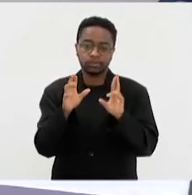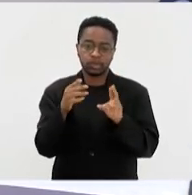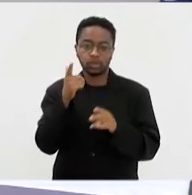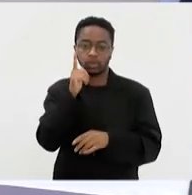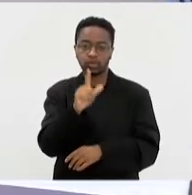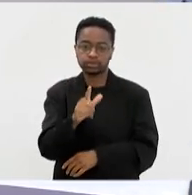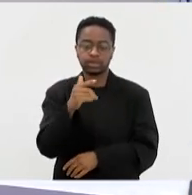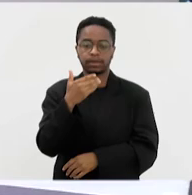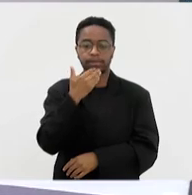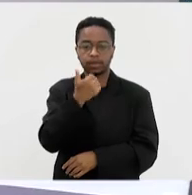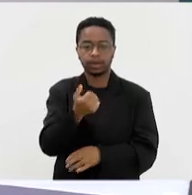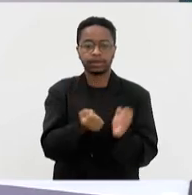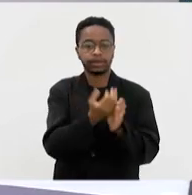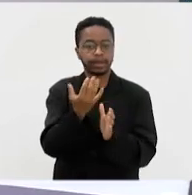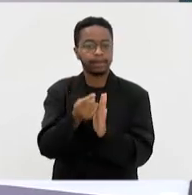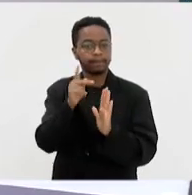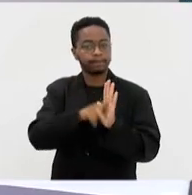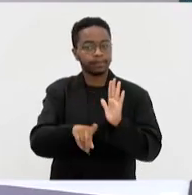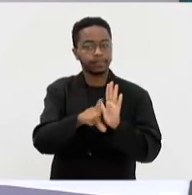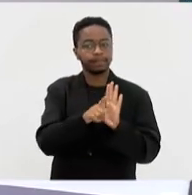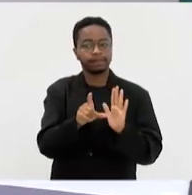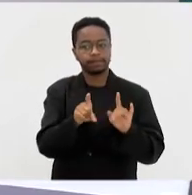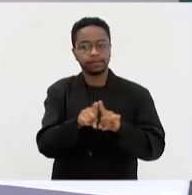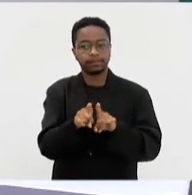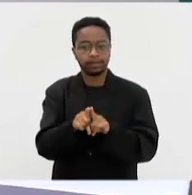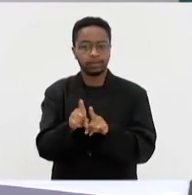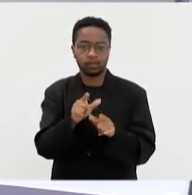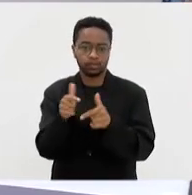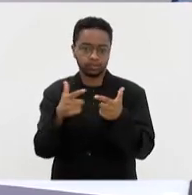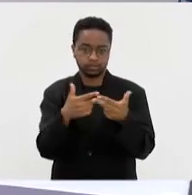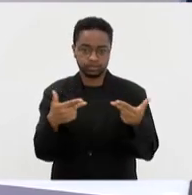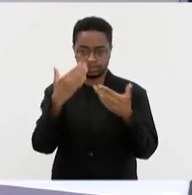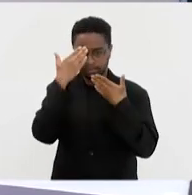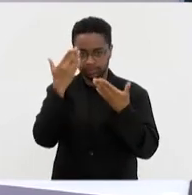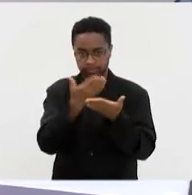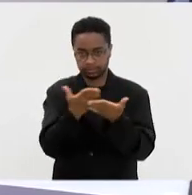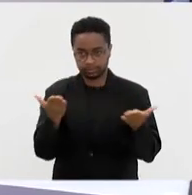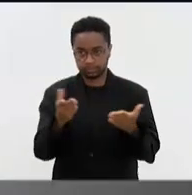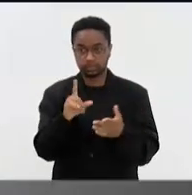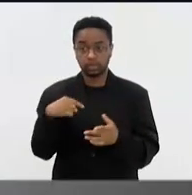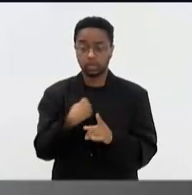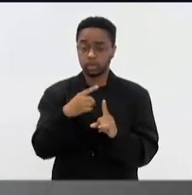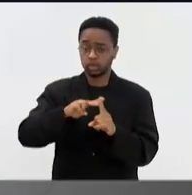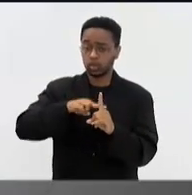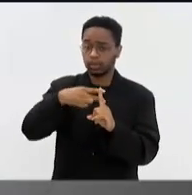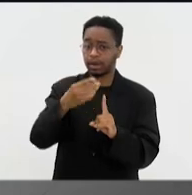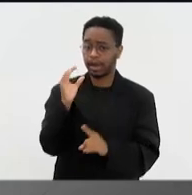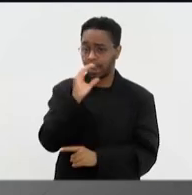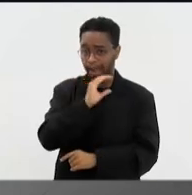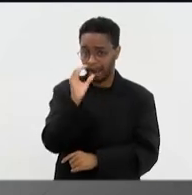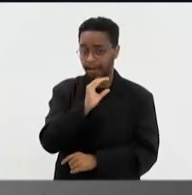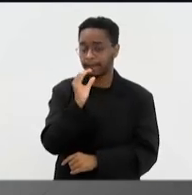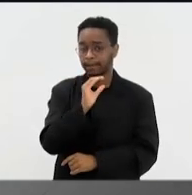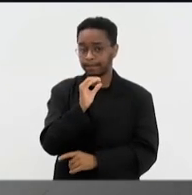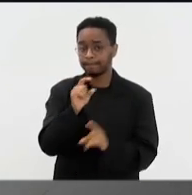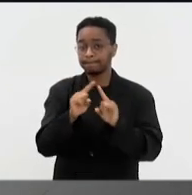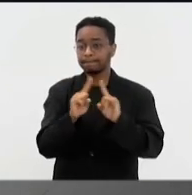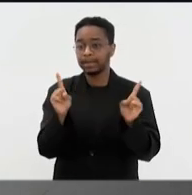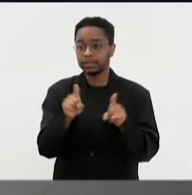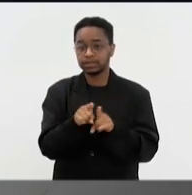o projeto de lei, qualidade de vida, as mulheres podem contar com a gente. Obrigado, gente. Não só dobramos bem rapidamente, deputada Marta Rocha,